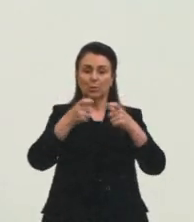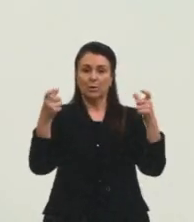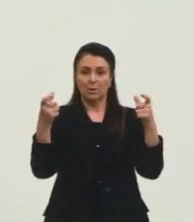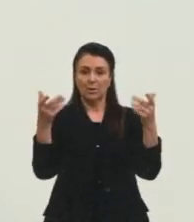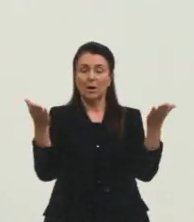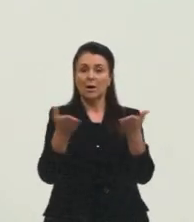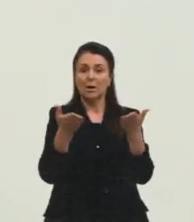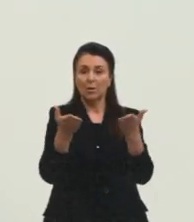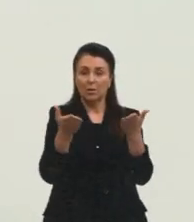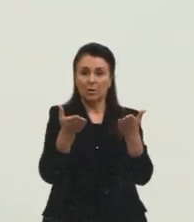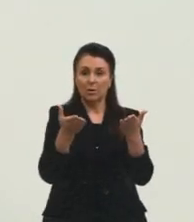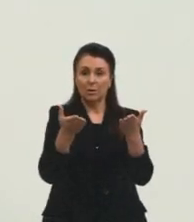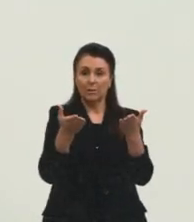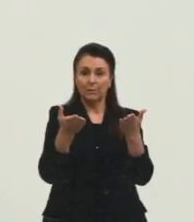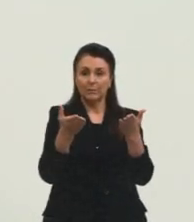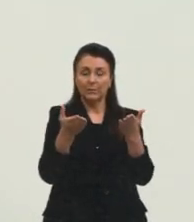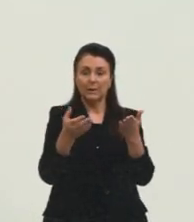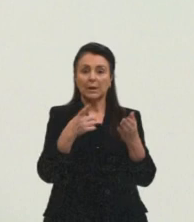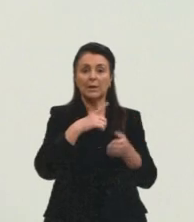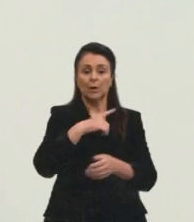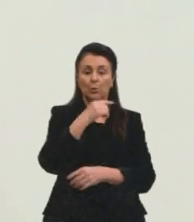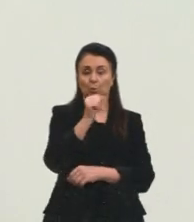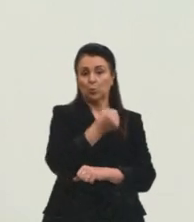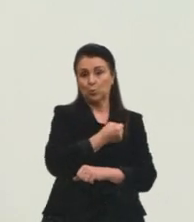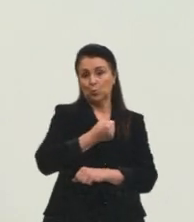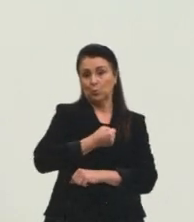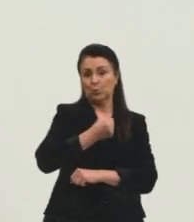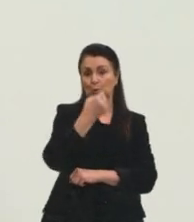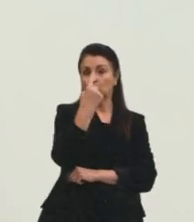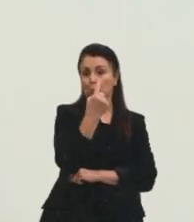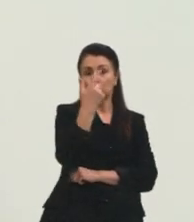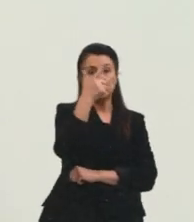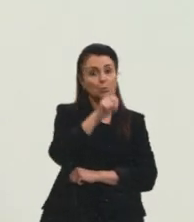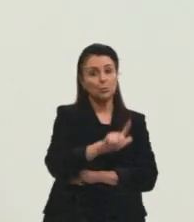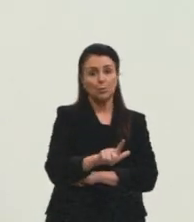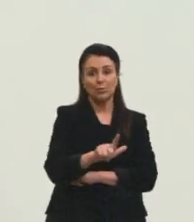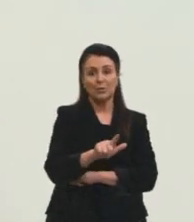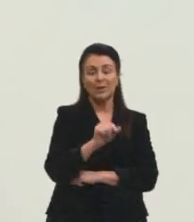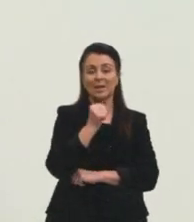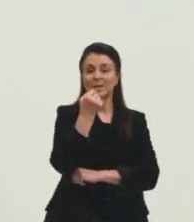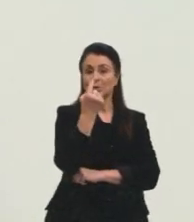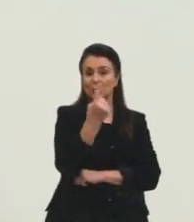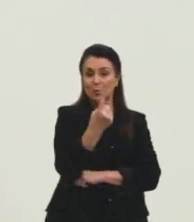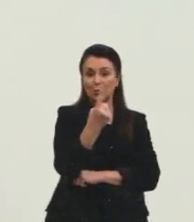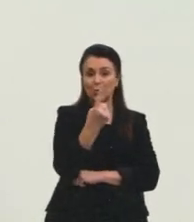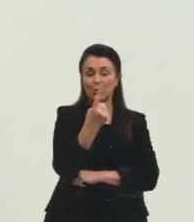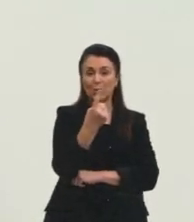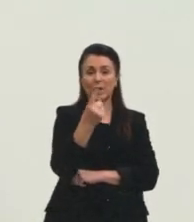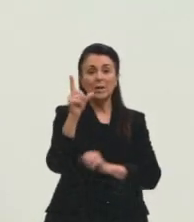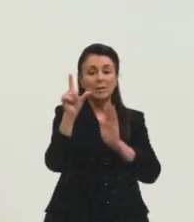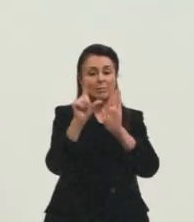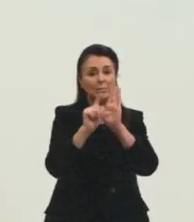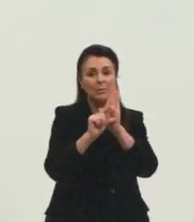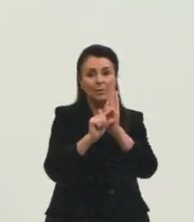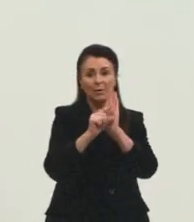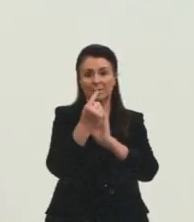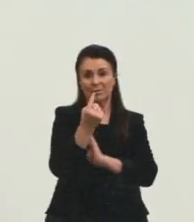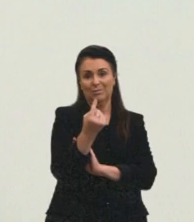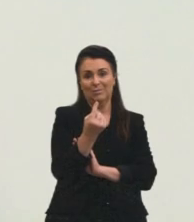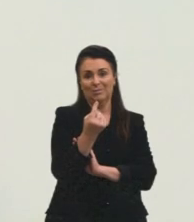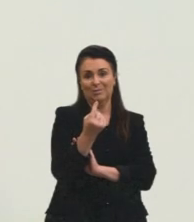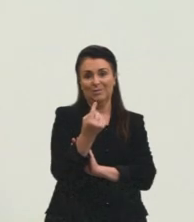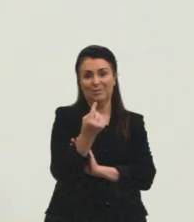número de baixo aqui no exemplo de baixo a gente tem um de novo só que esse um aquele representa um número muito menor do que um